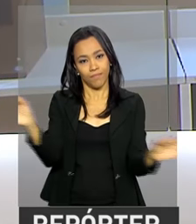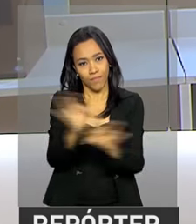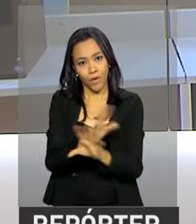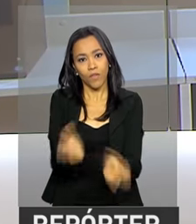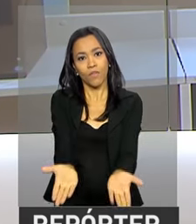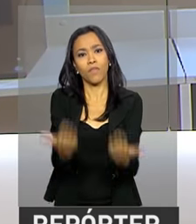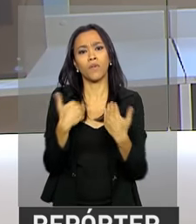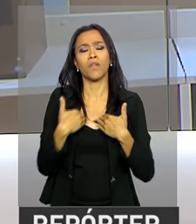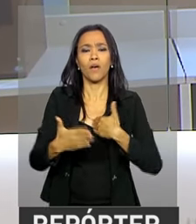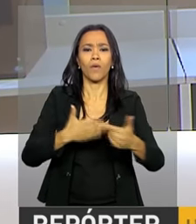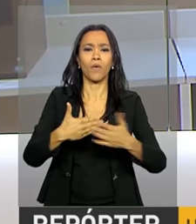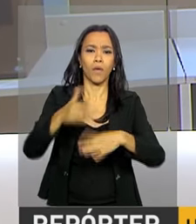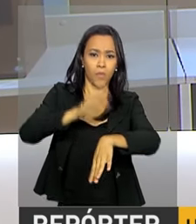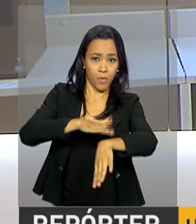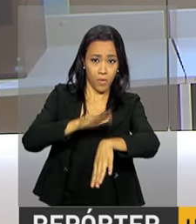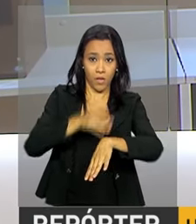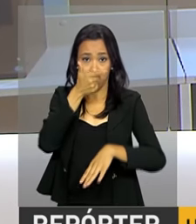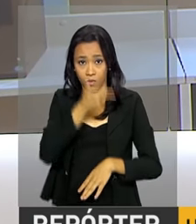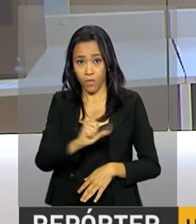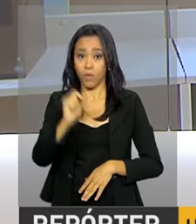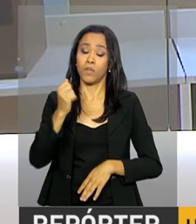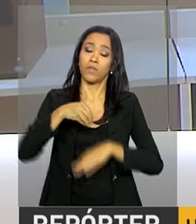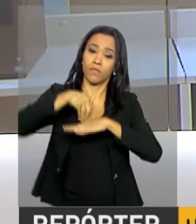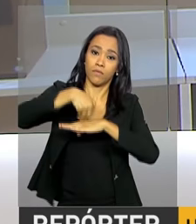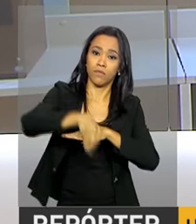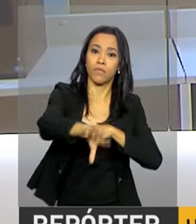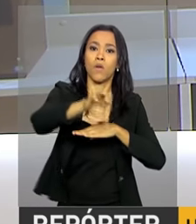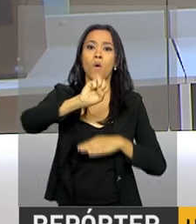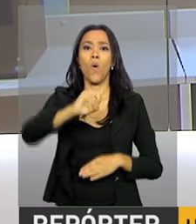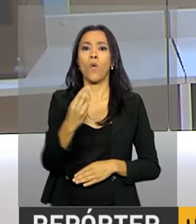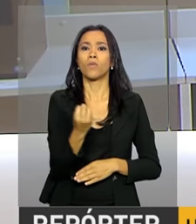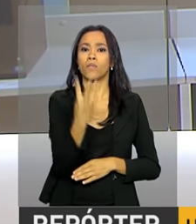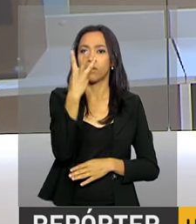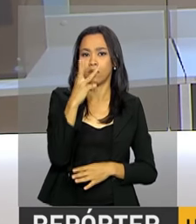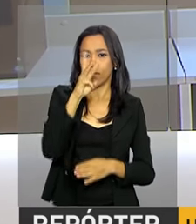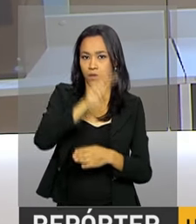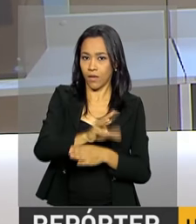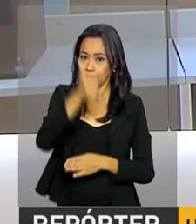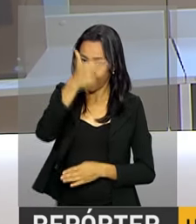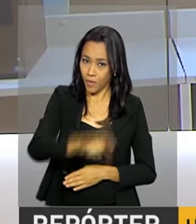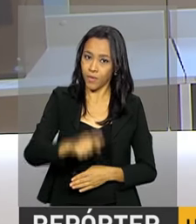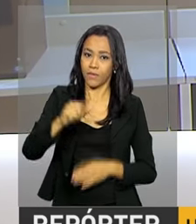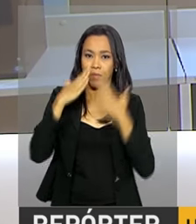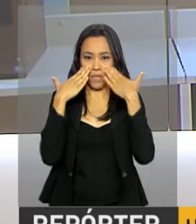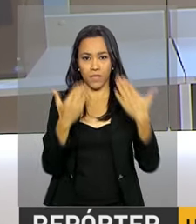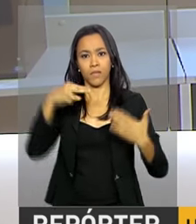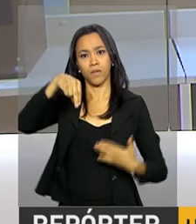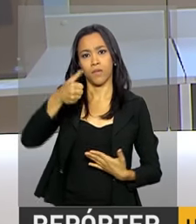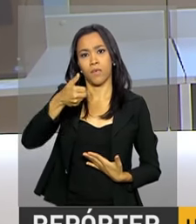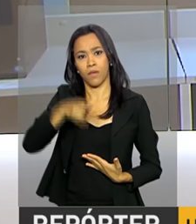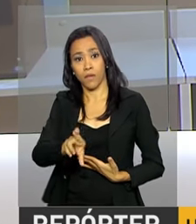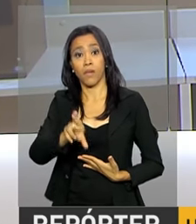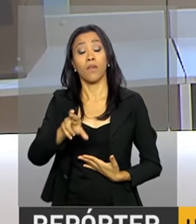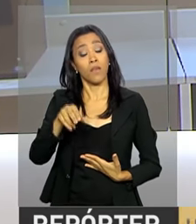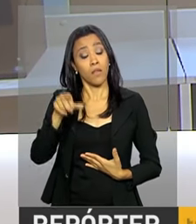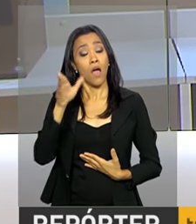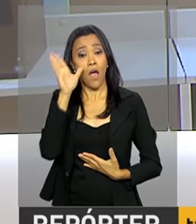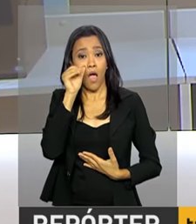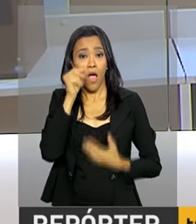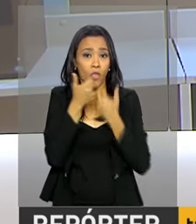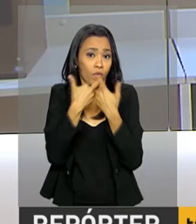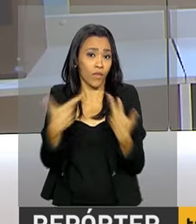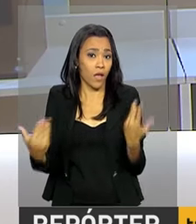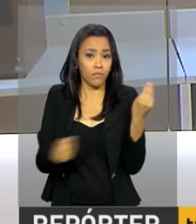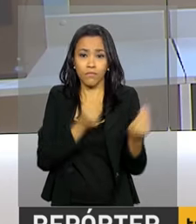podemos voltar a qualquer momento com outras informaões ou às 3 da tarde na próxima edição do repórter NBR acompanhe também as